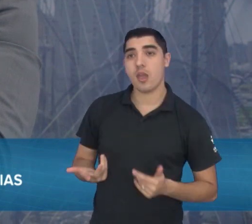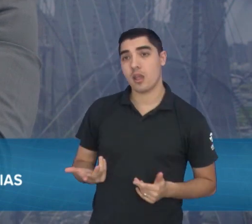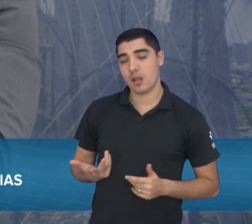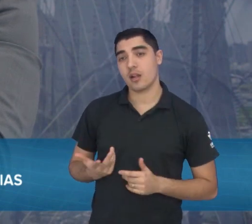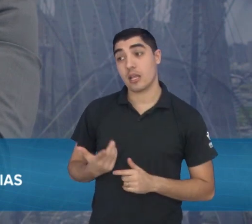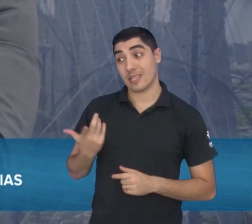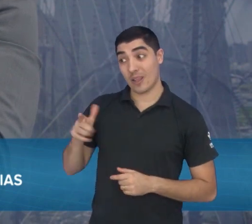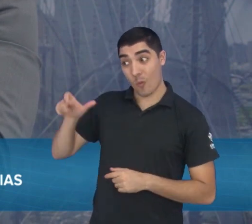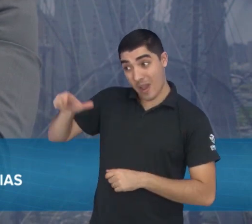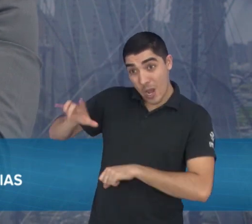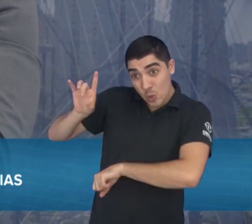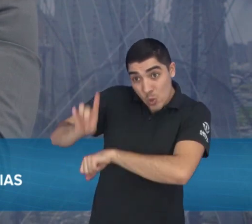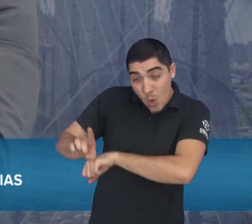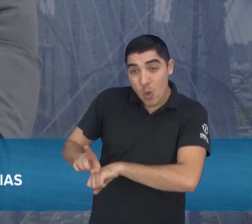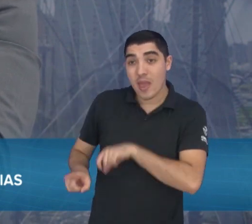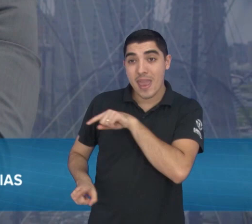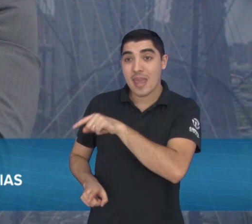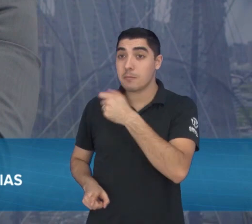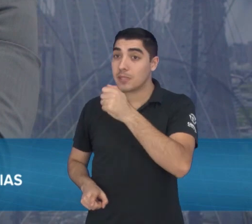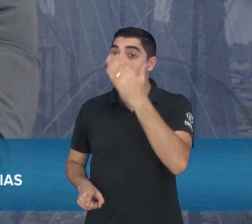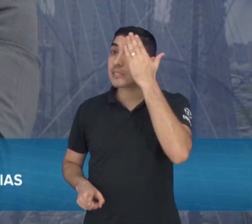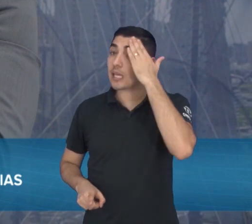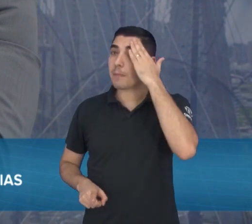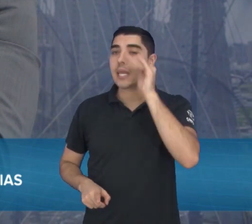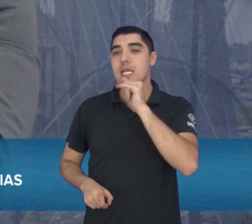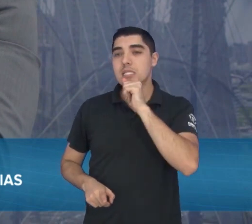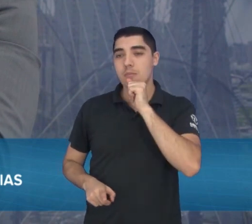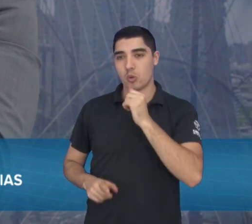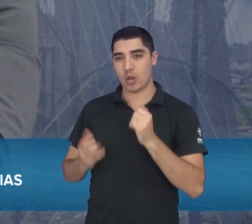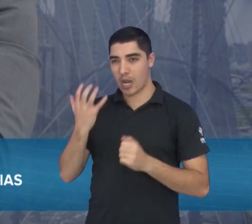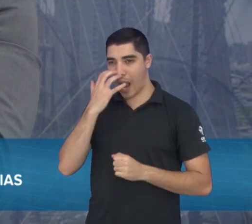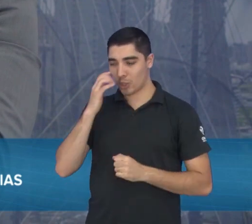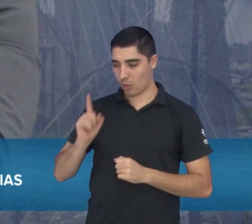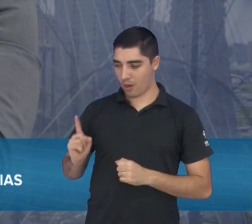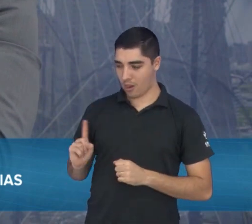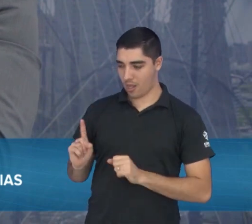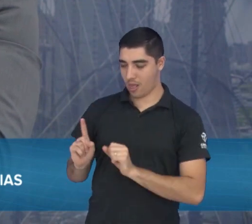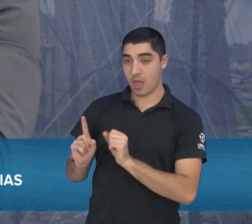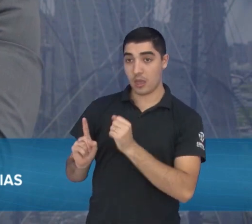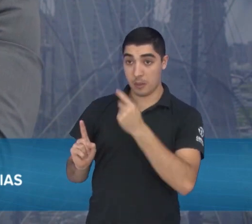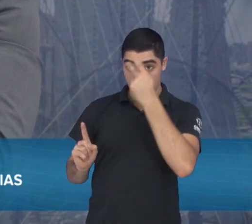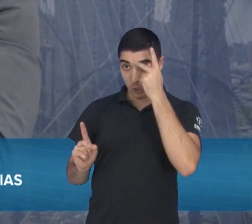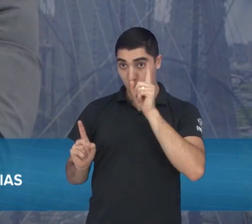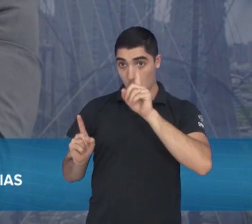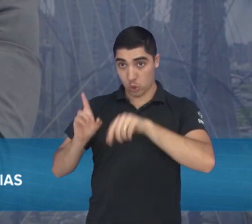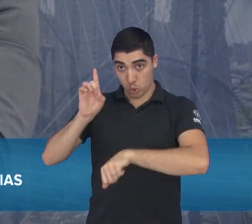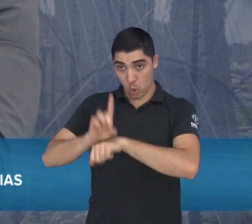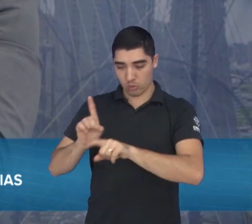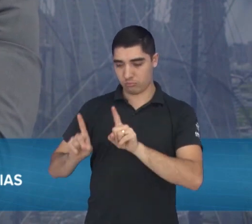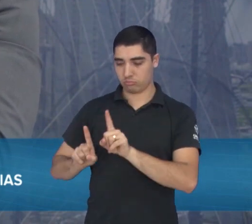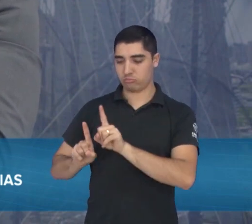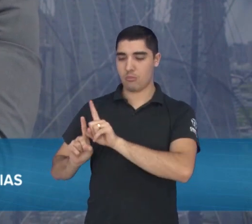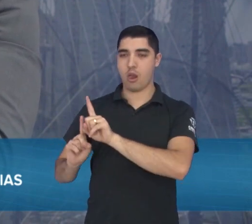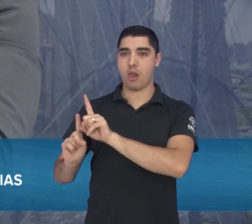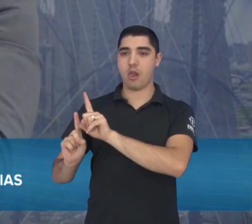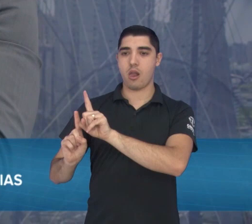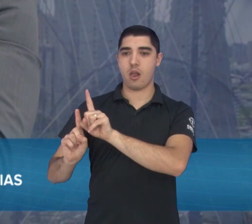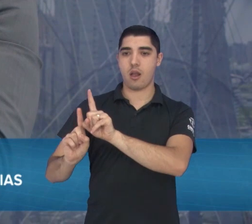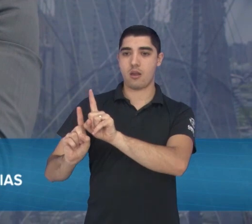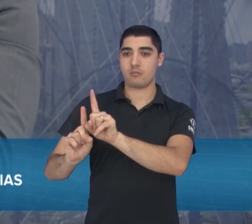do animal estar trafegando com o teu animal com focinheira. Será que a questão da